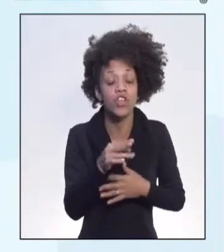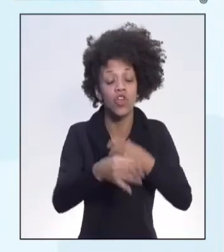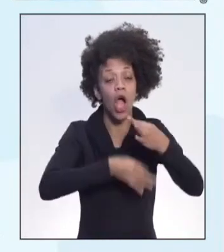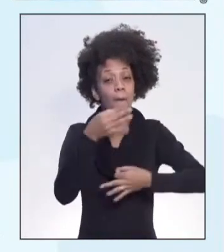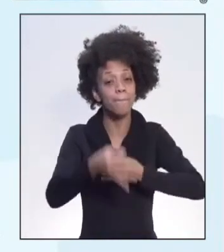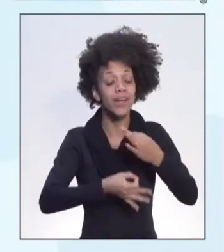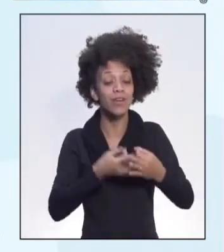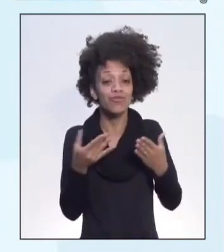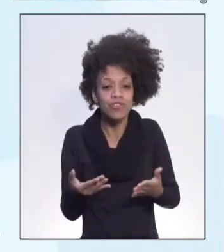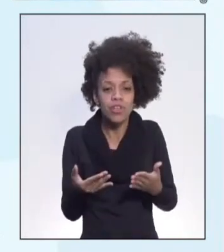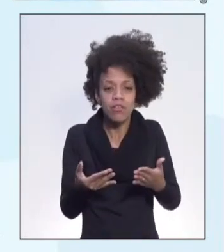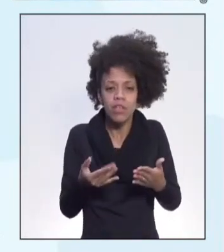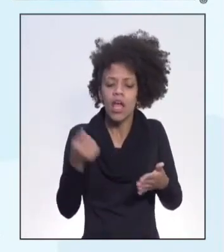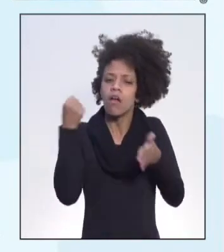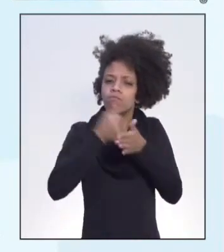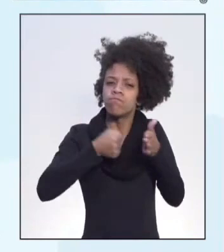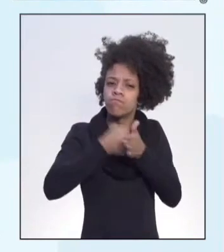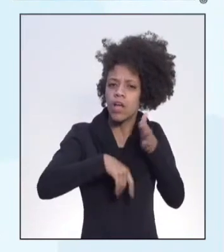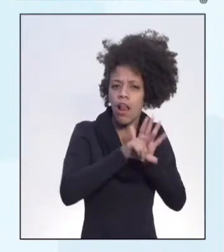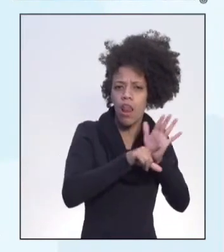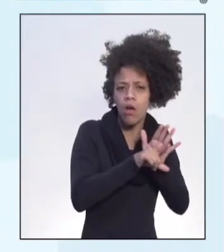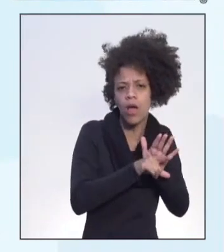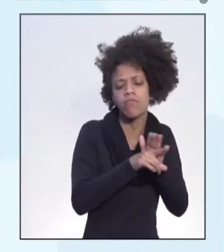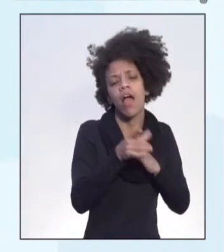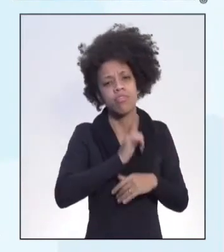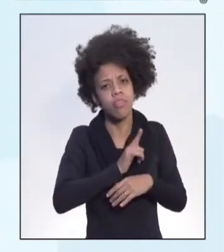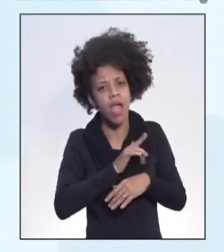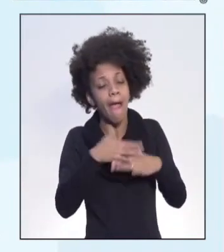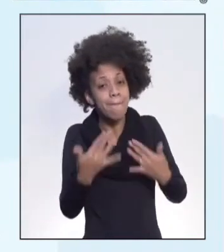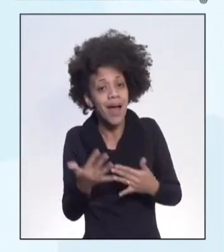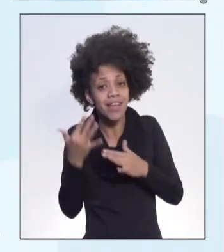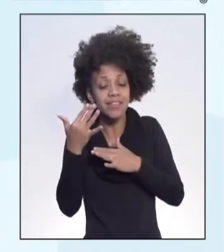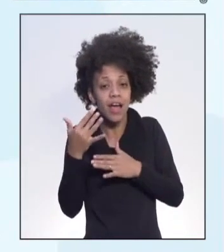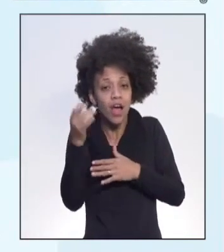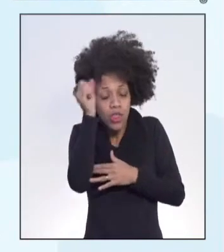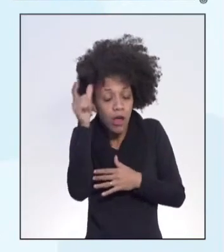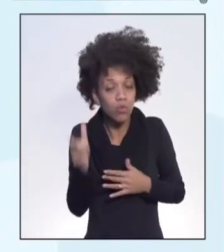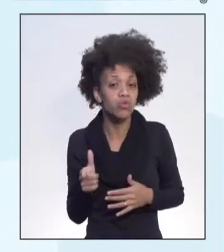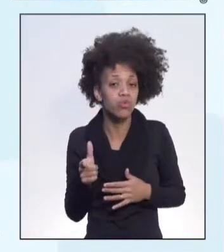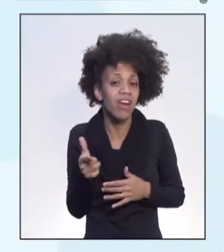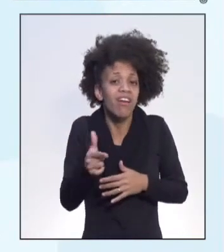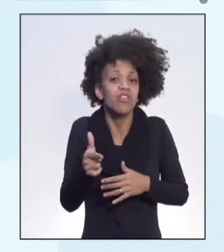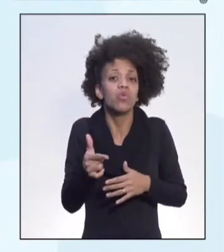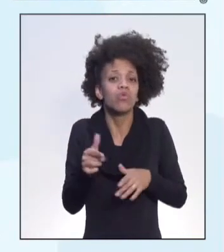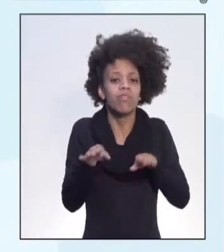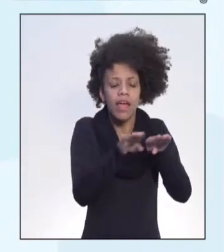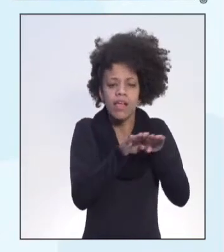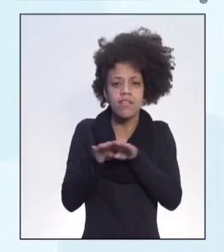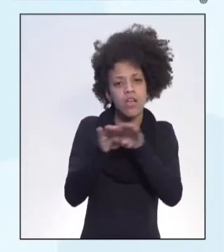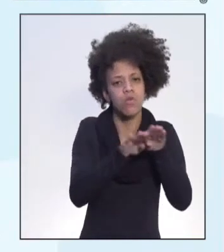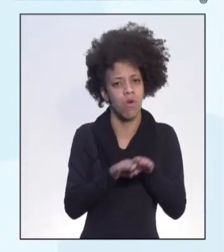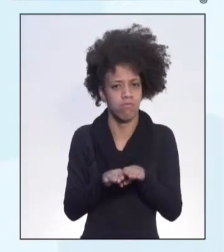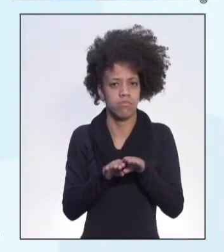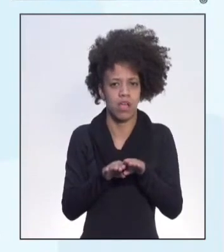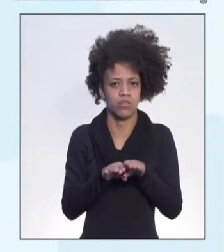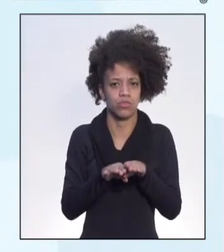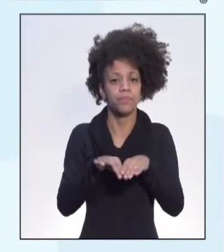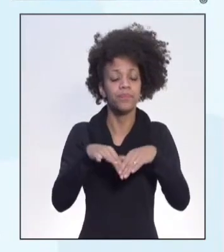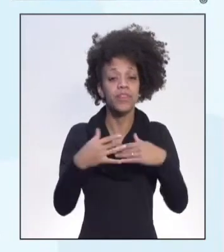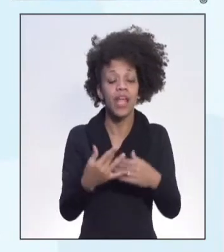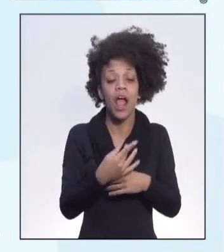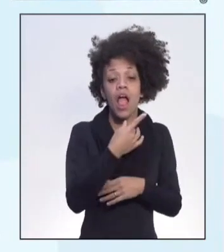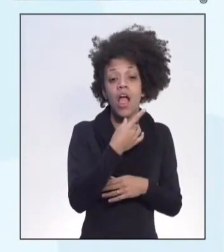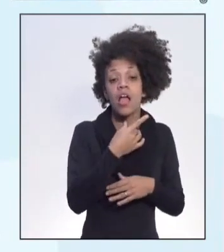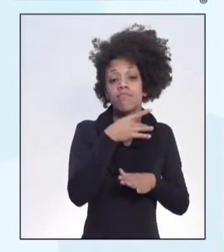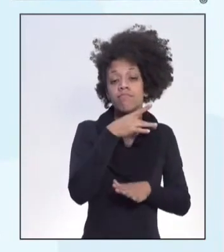aspecto de que, apesar de legalmente nós temos a igualdade, culturalmente nós ainda não temos essa efetividade. Na década